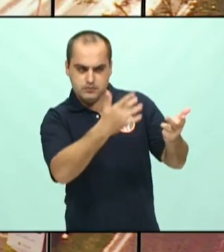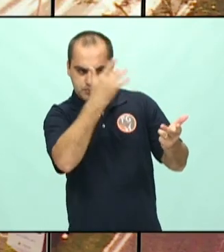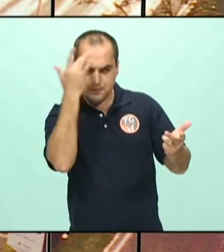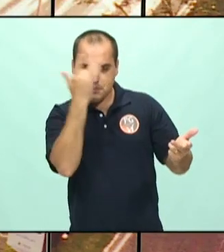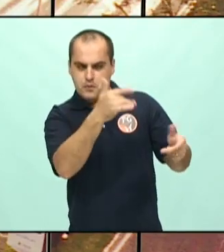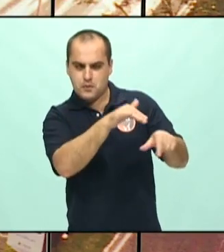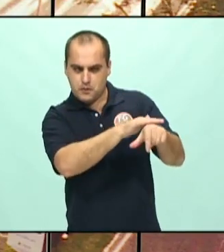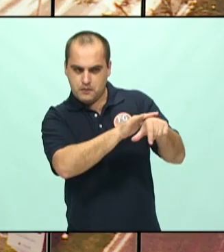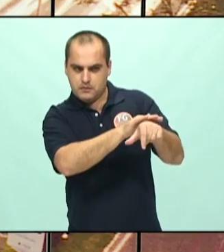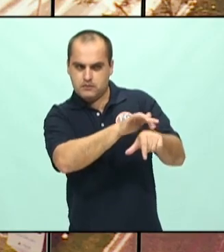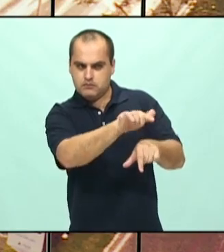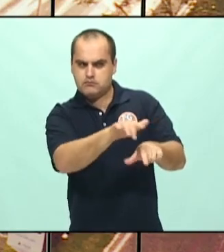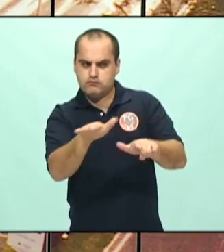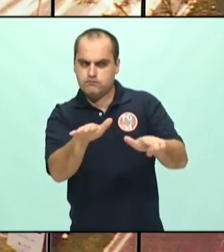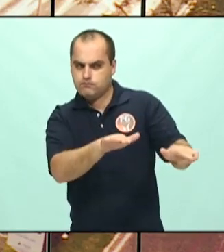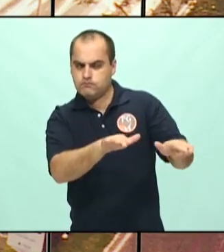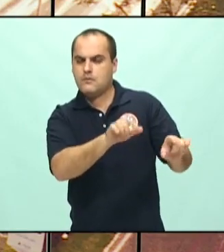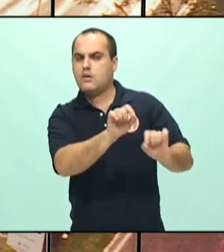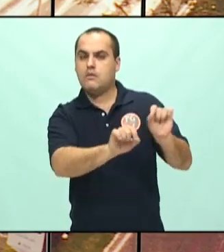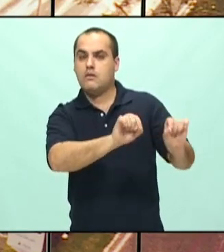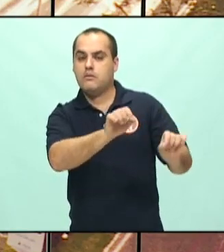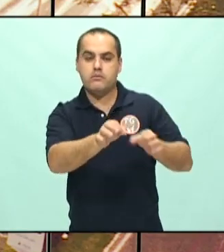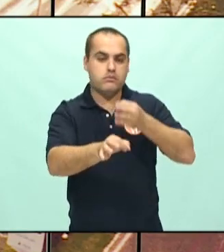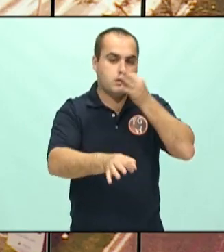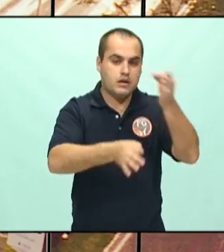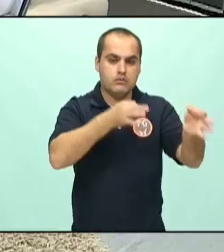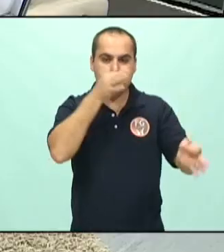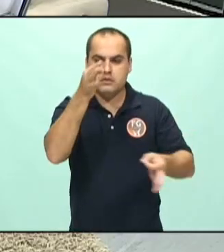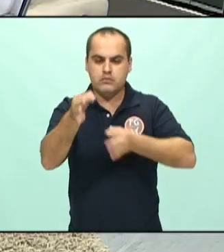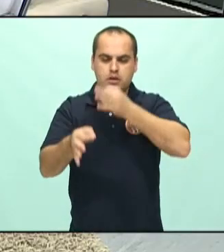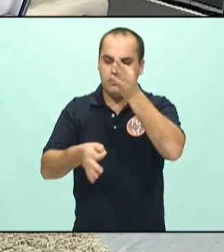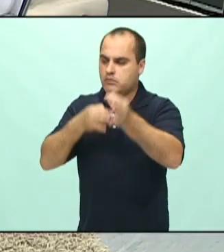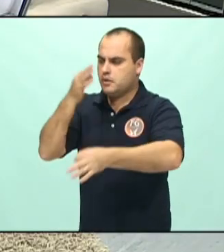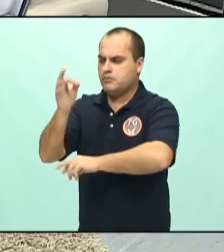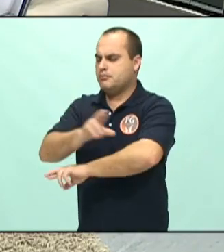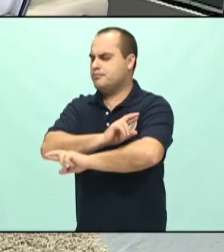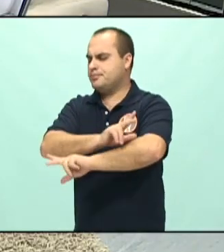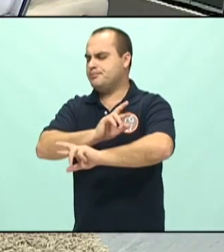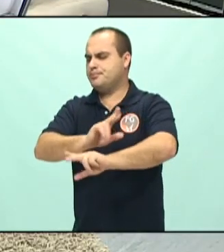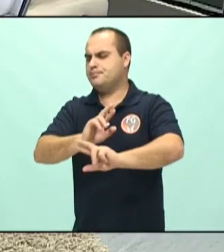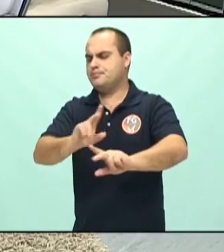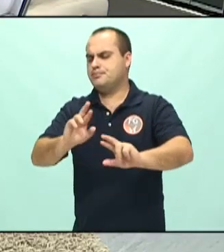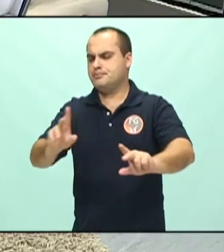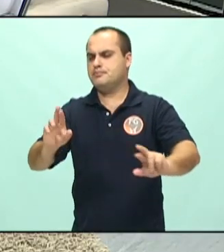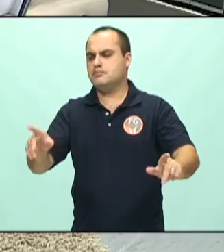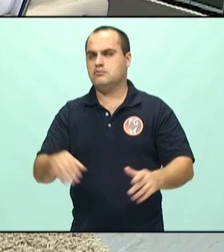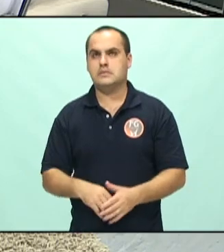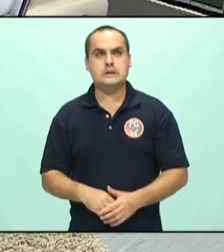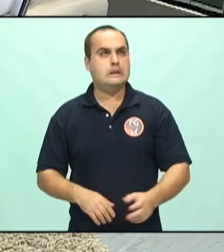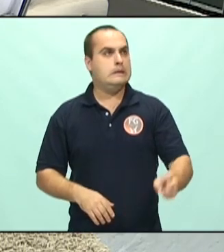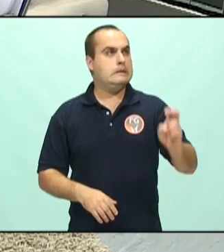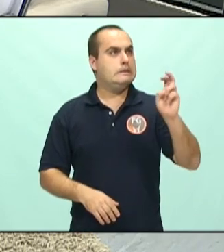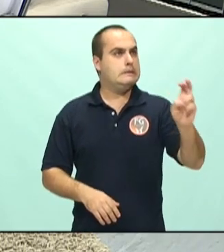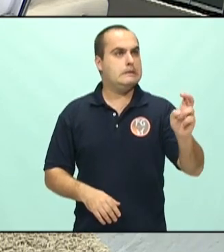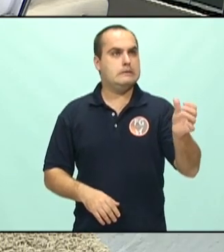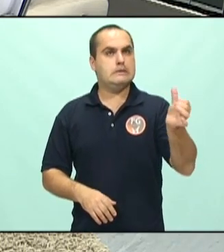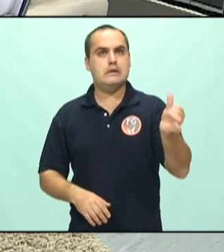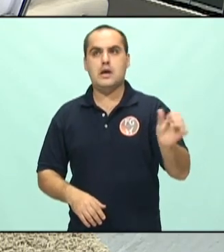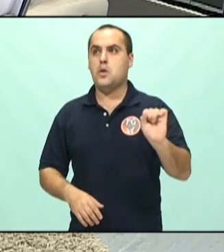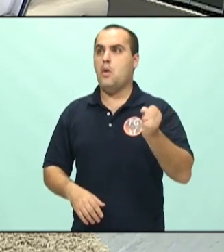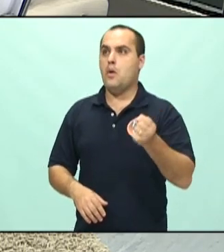algumas pessoas e as opiniões foram as mais variadas 568 opiniões